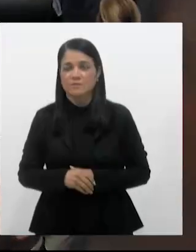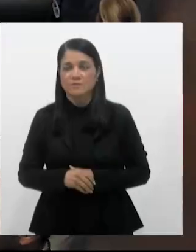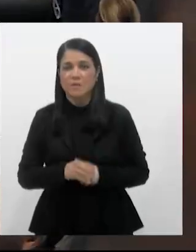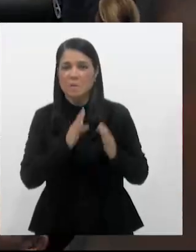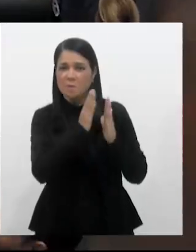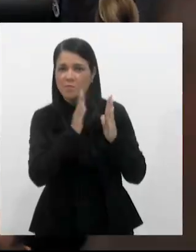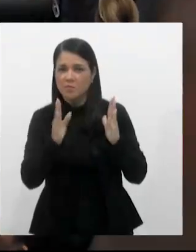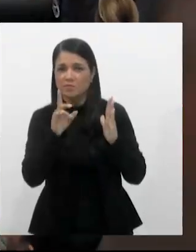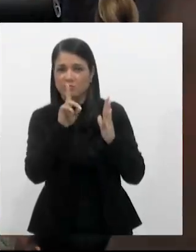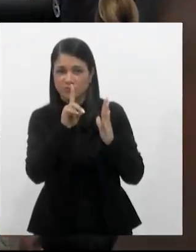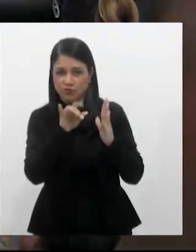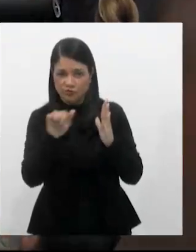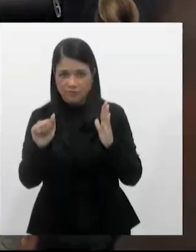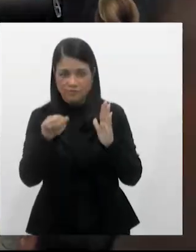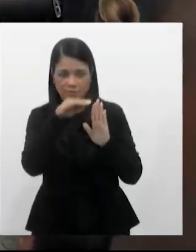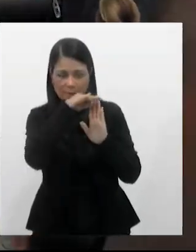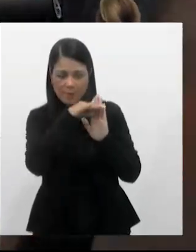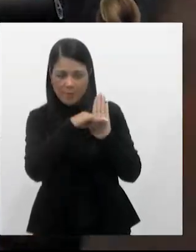Passa-se a ordem do dia.